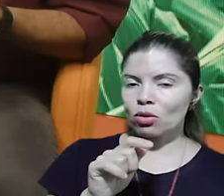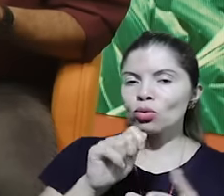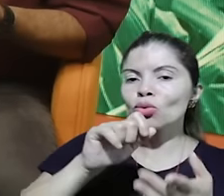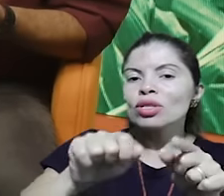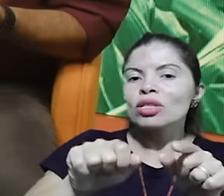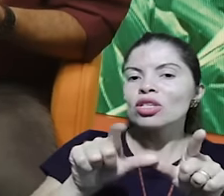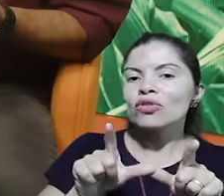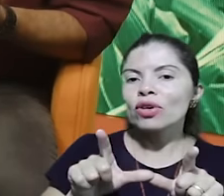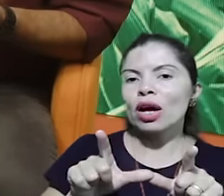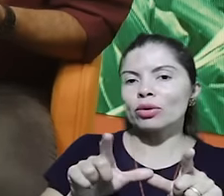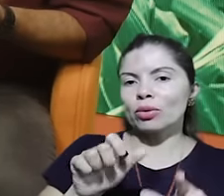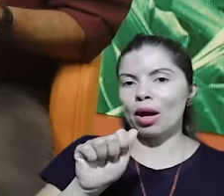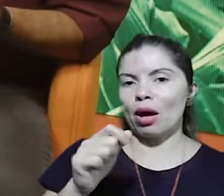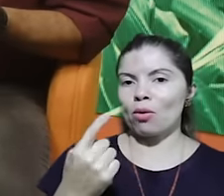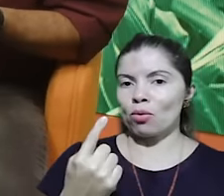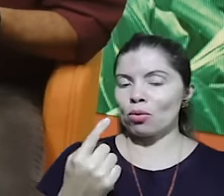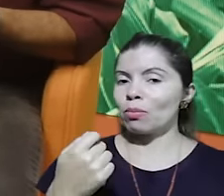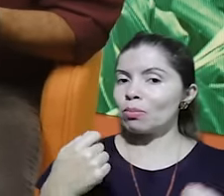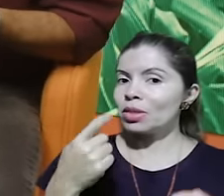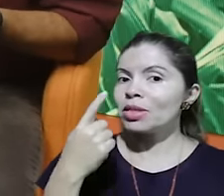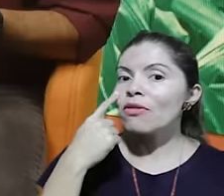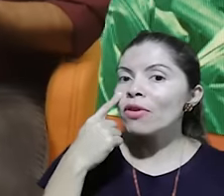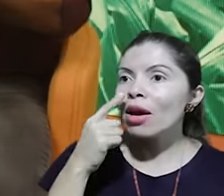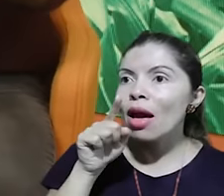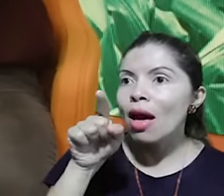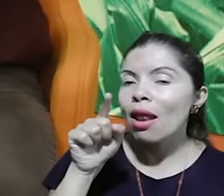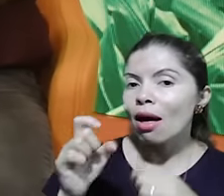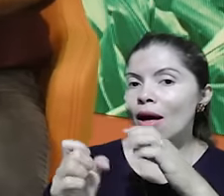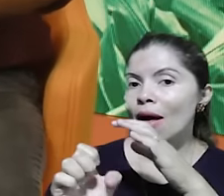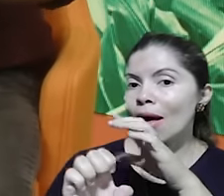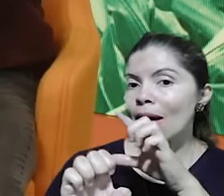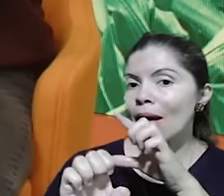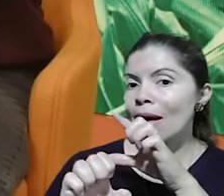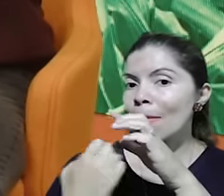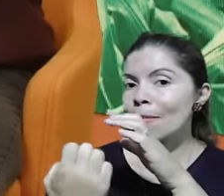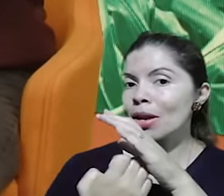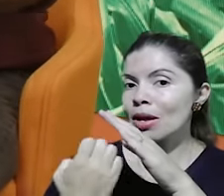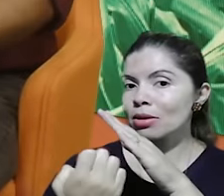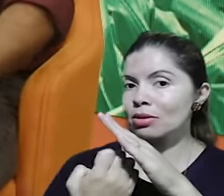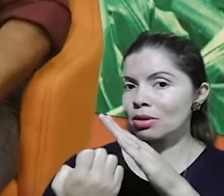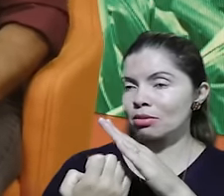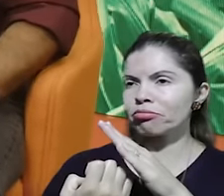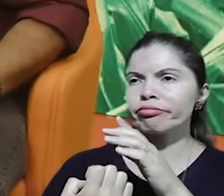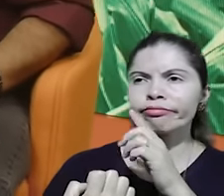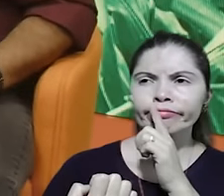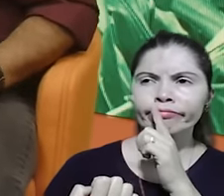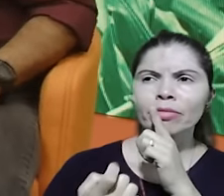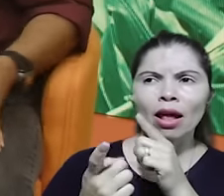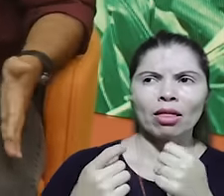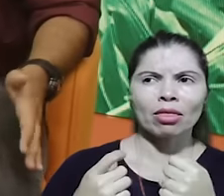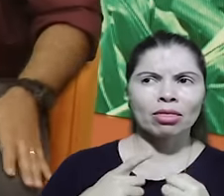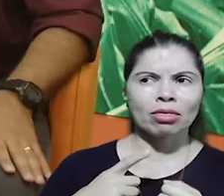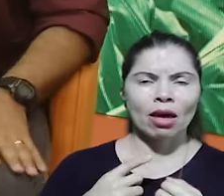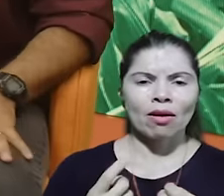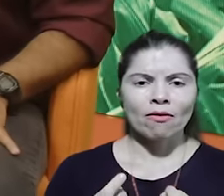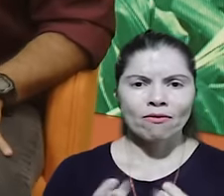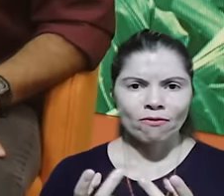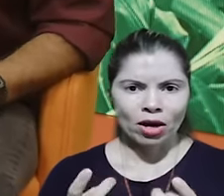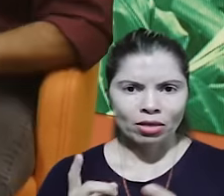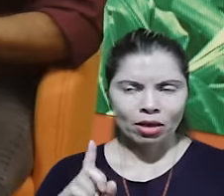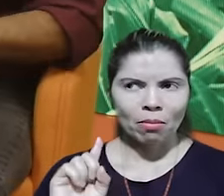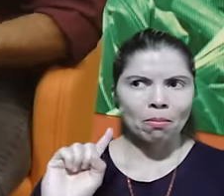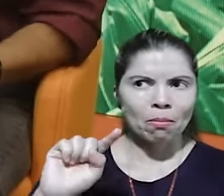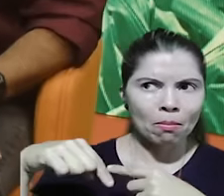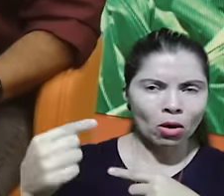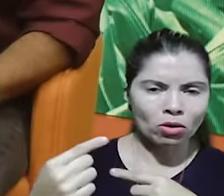também perceber a empresa que te fornece é interessante ela tem um pós-venda interessante né um suporte para isso acho que é